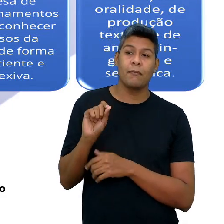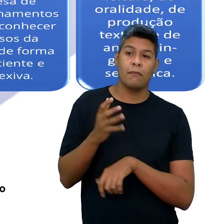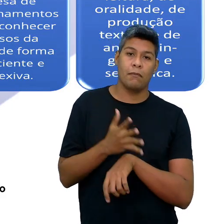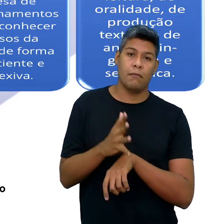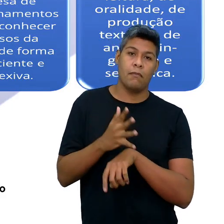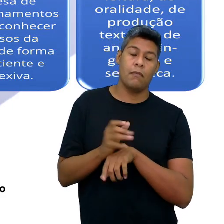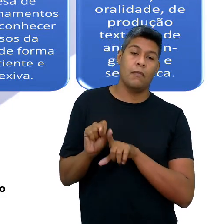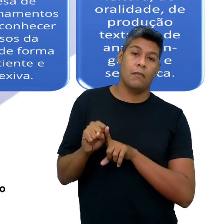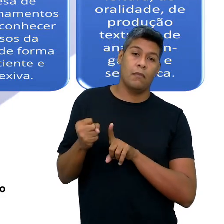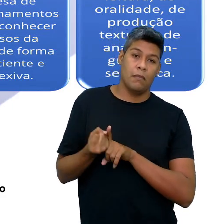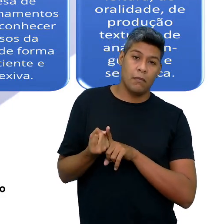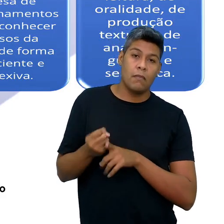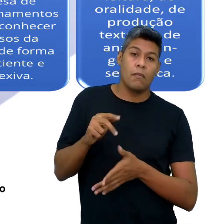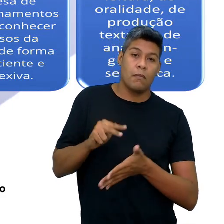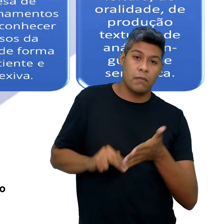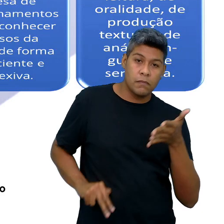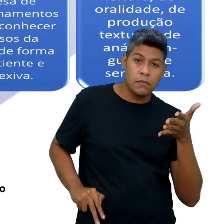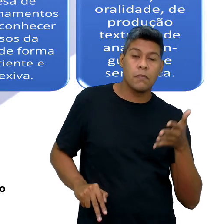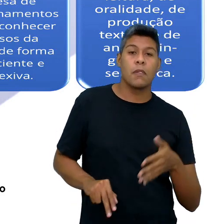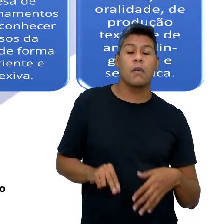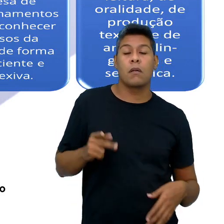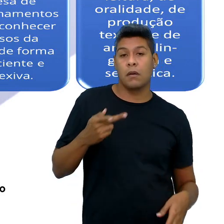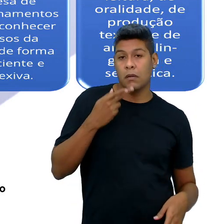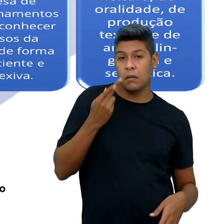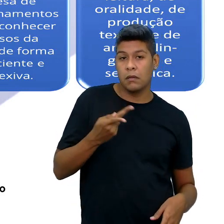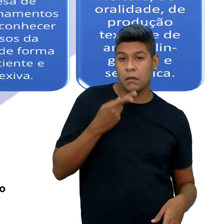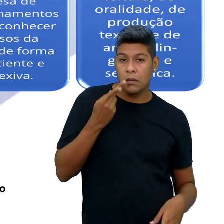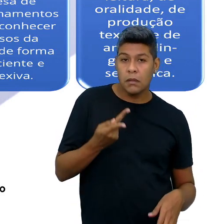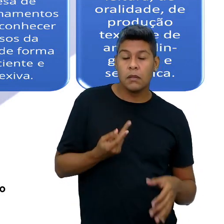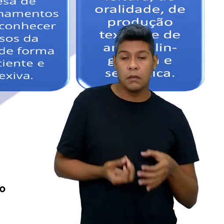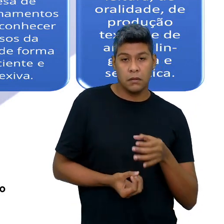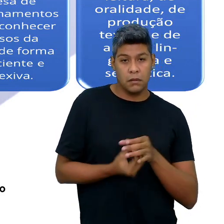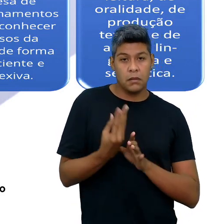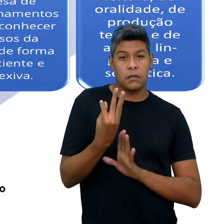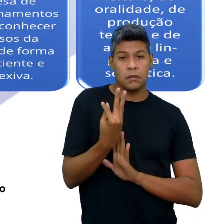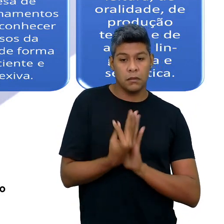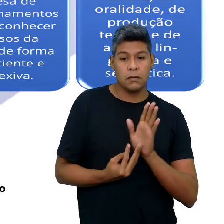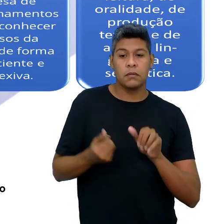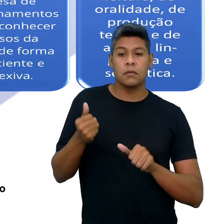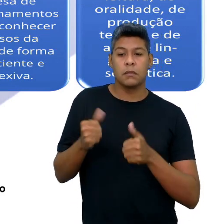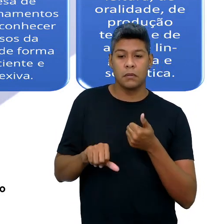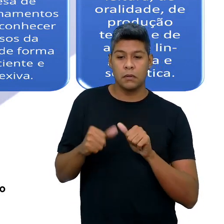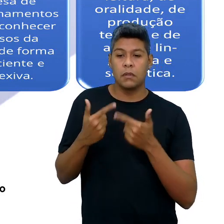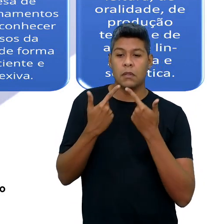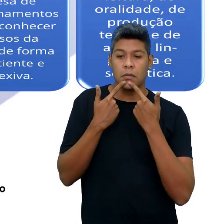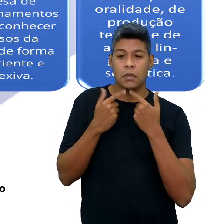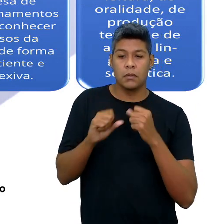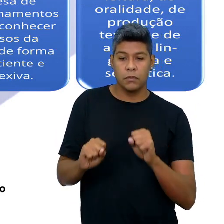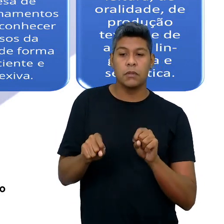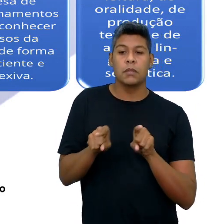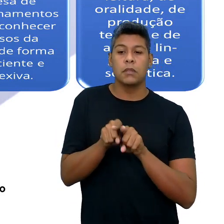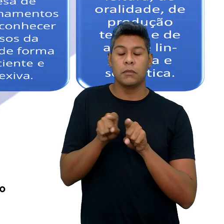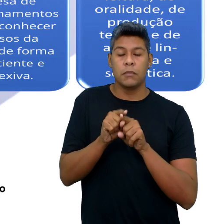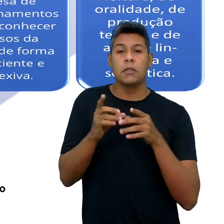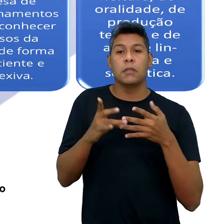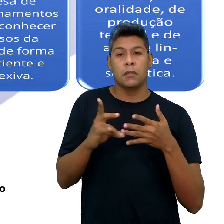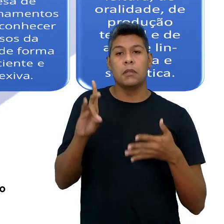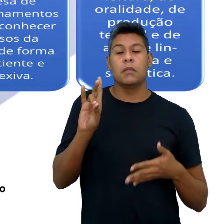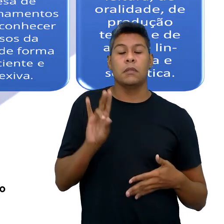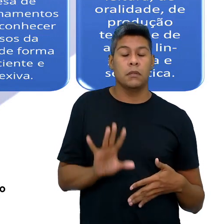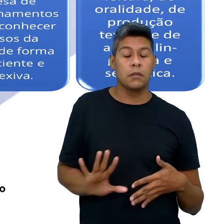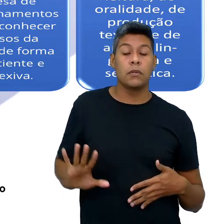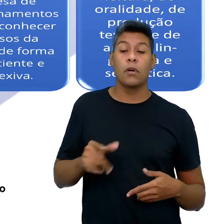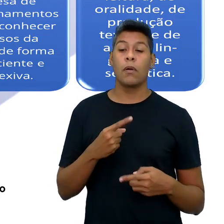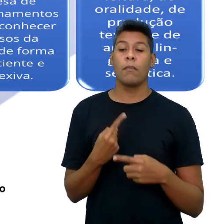sociais de leitura, de oralidade, de produção textual, de análise linguística e semiótica. Até mesmo porque, né,